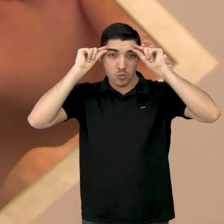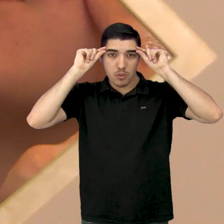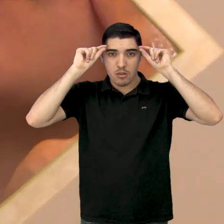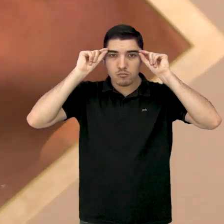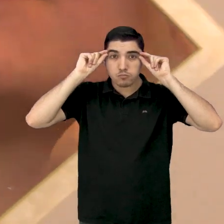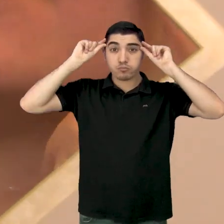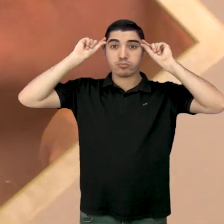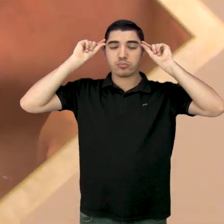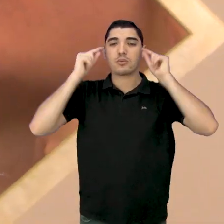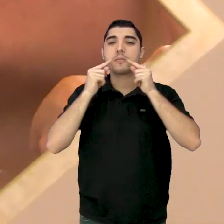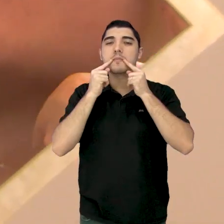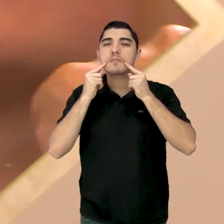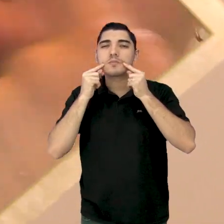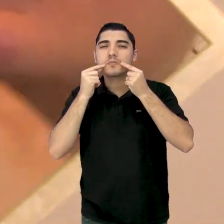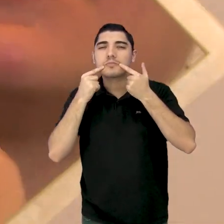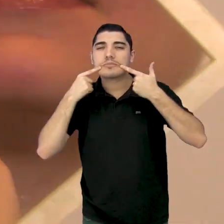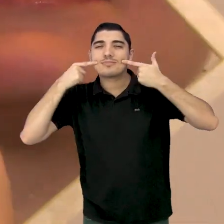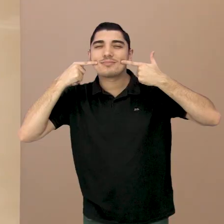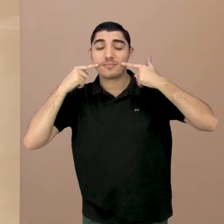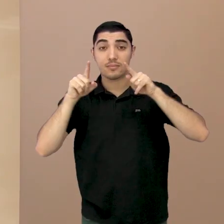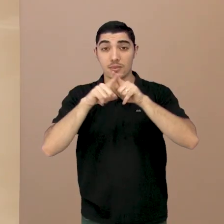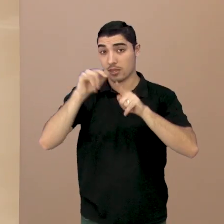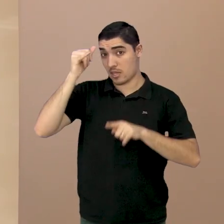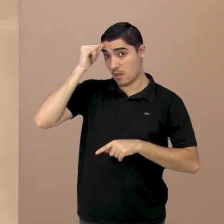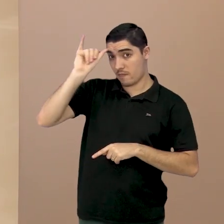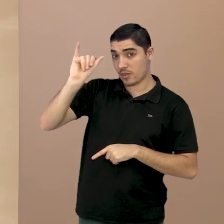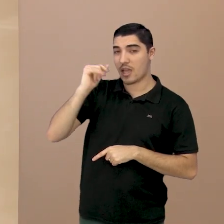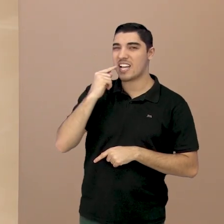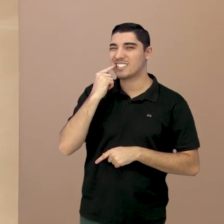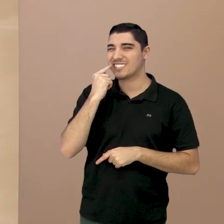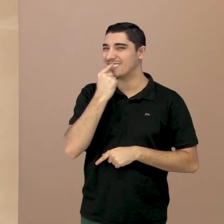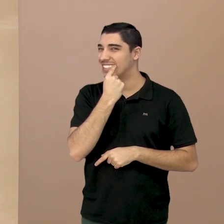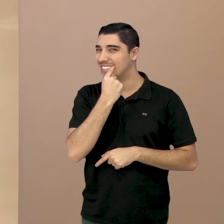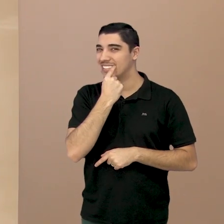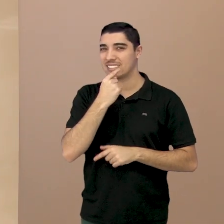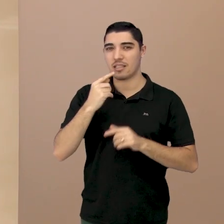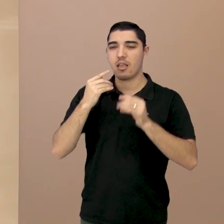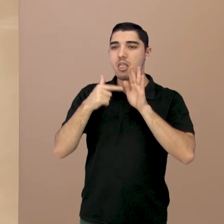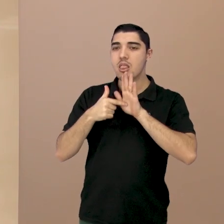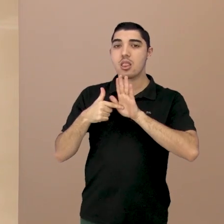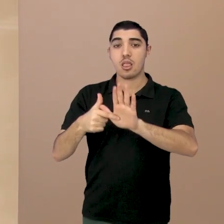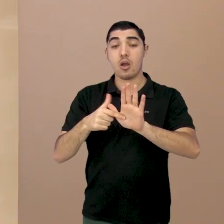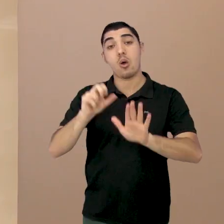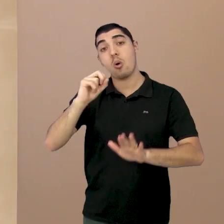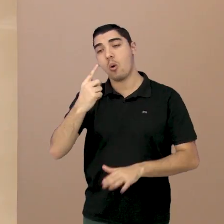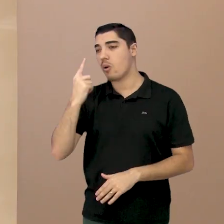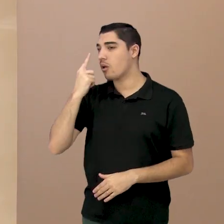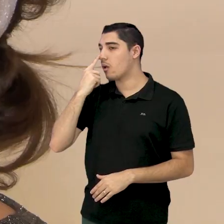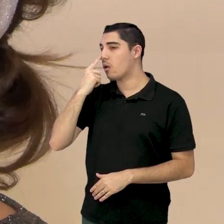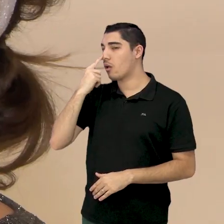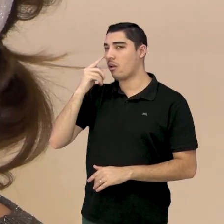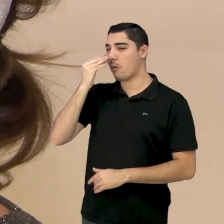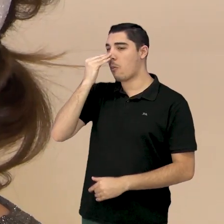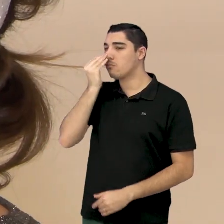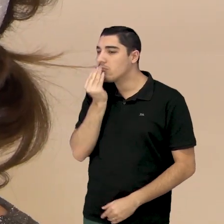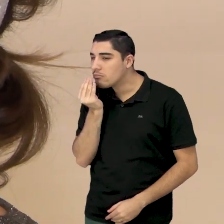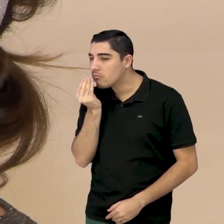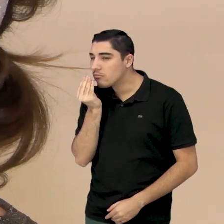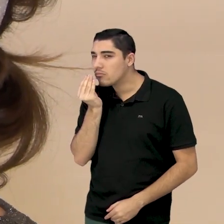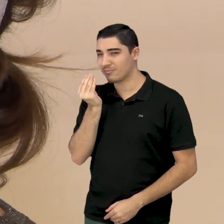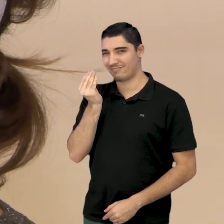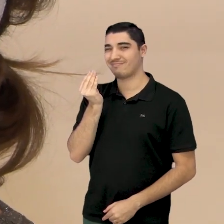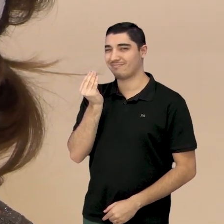boca, evitar que a gengiva fique exposta ou que a ponta do nariz fique projetada para baixo ao sorrir. A